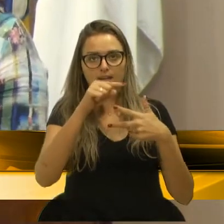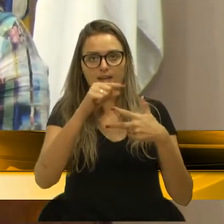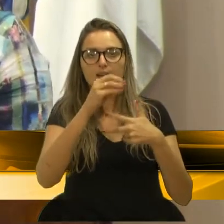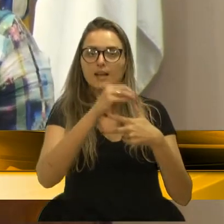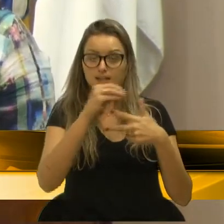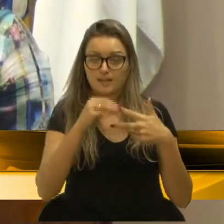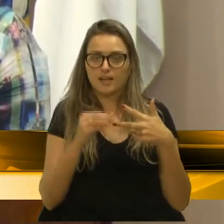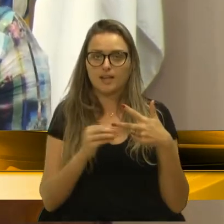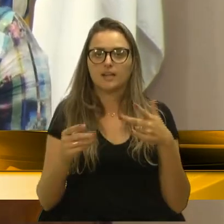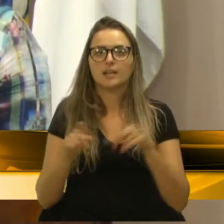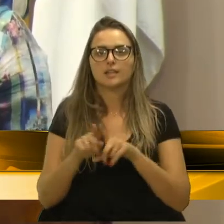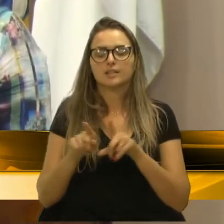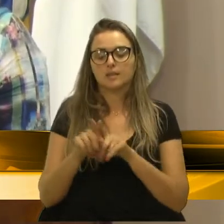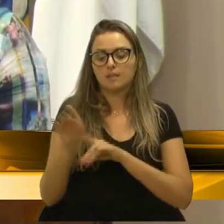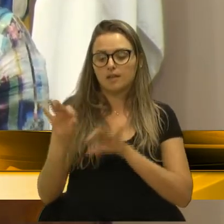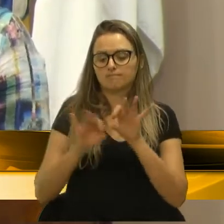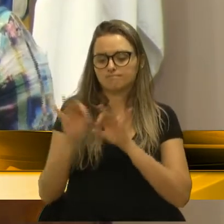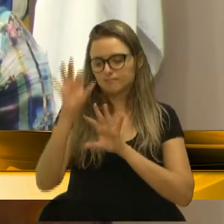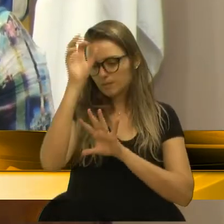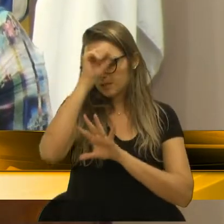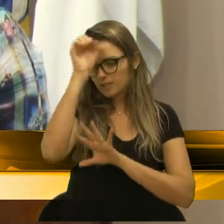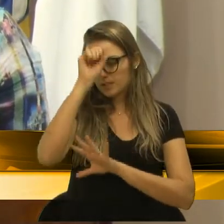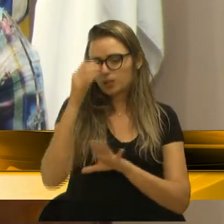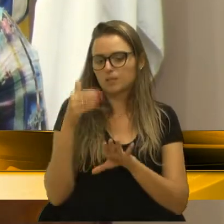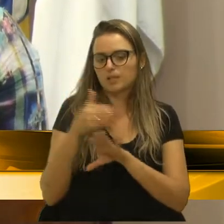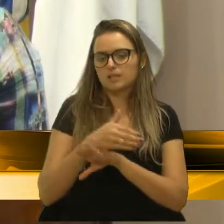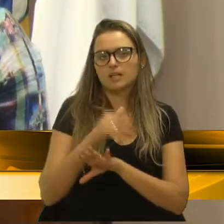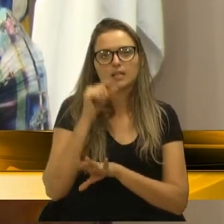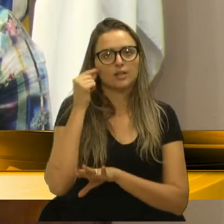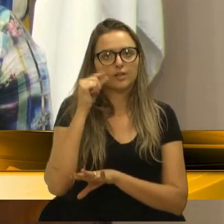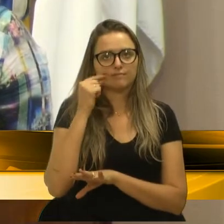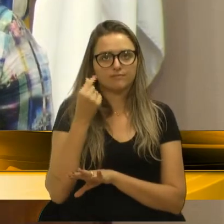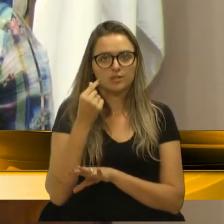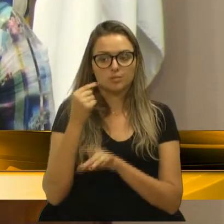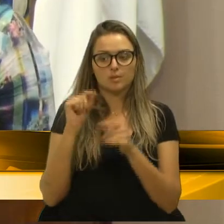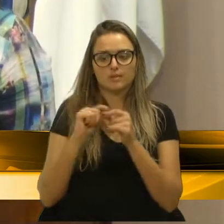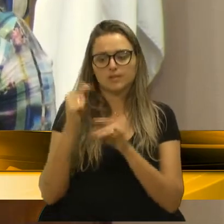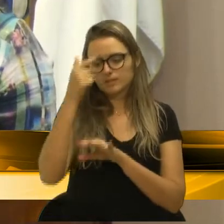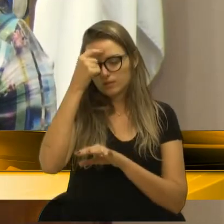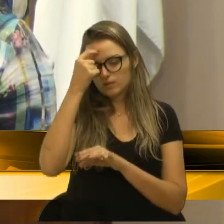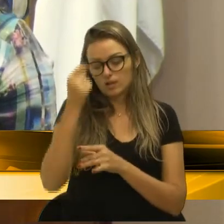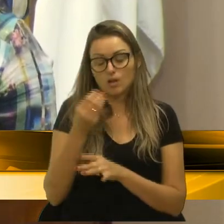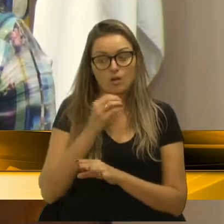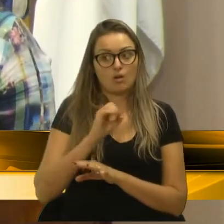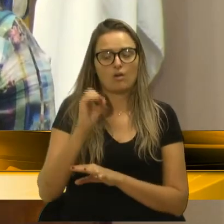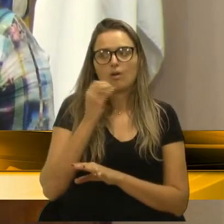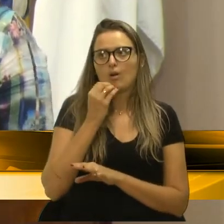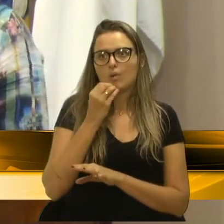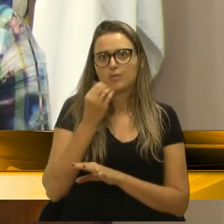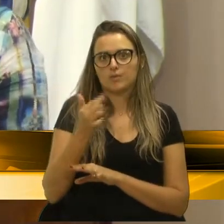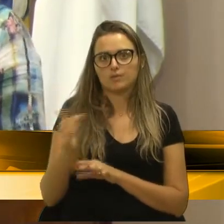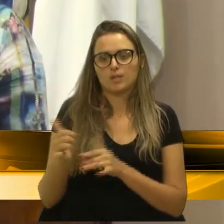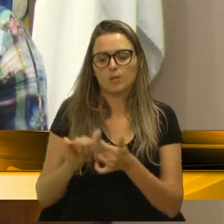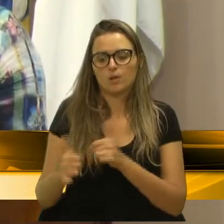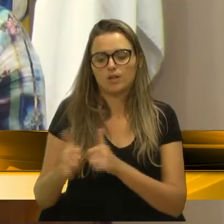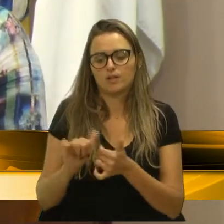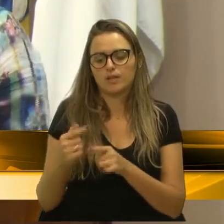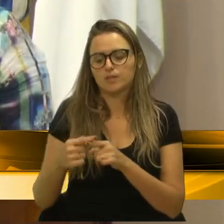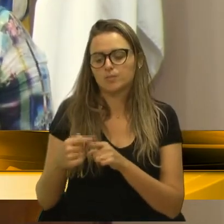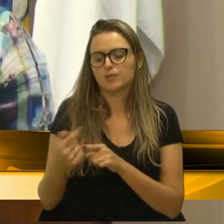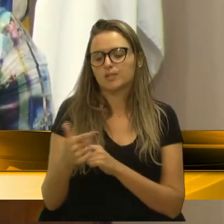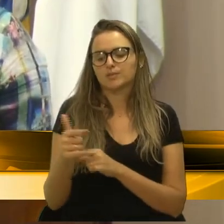faculdade, e aí é muito fácil depois dizer que não tem qualidade o ensino público. Claro que não tem. Não tem porque não tem